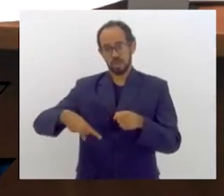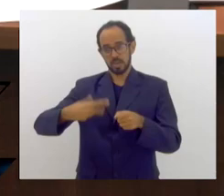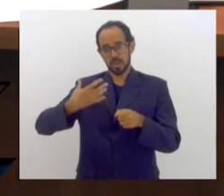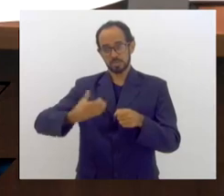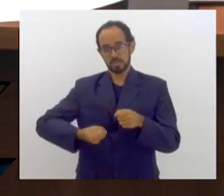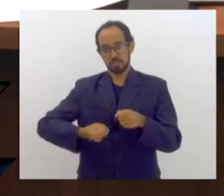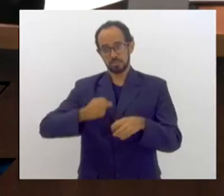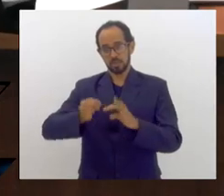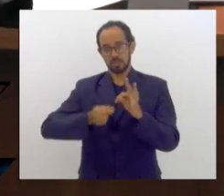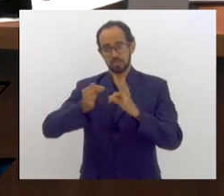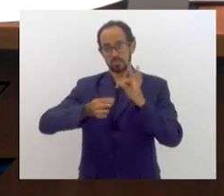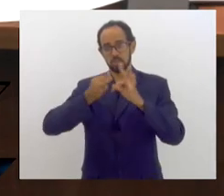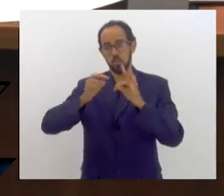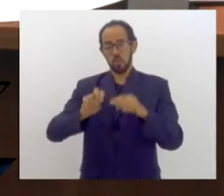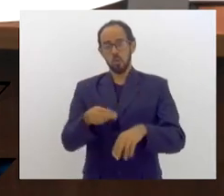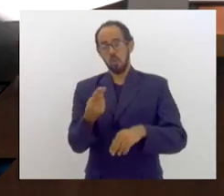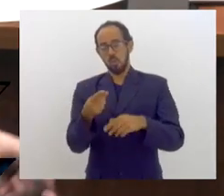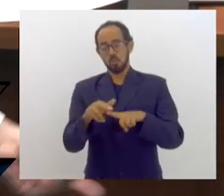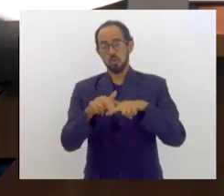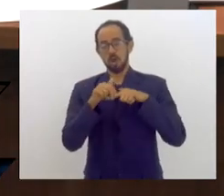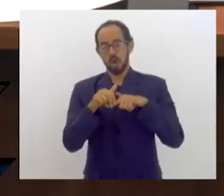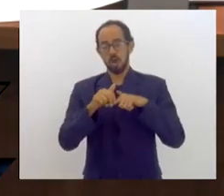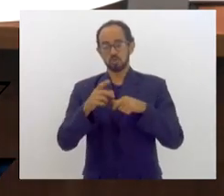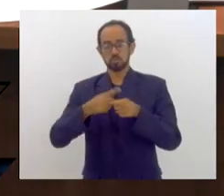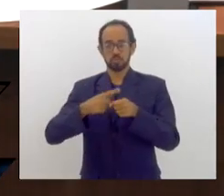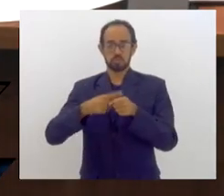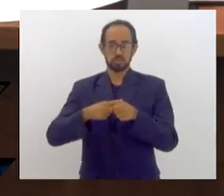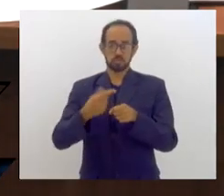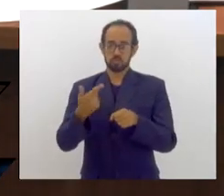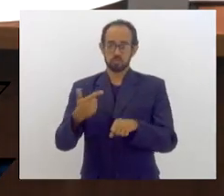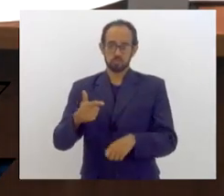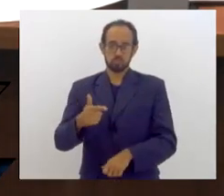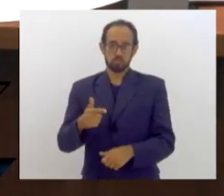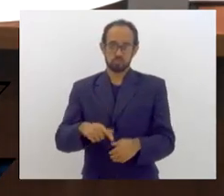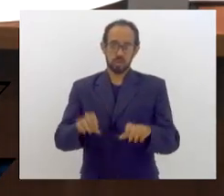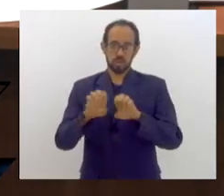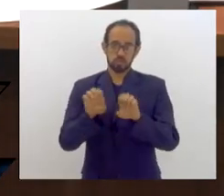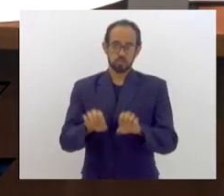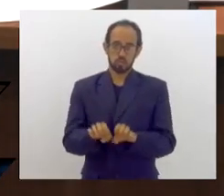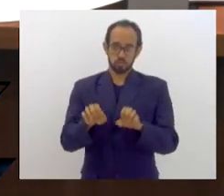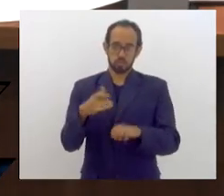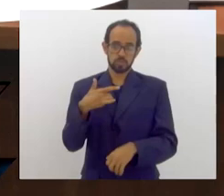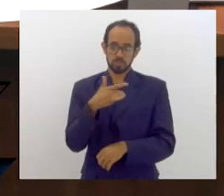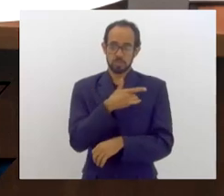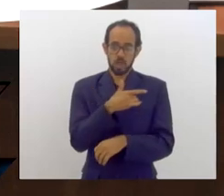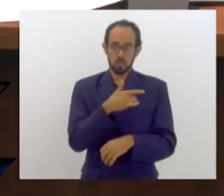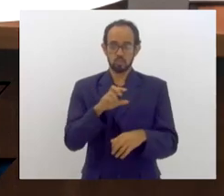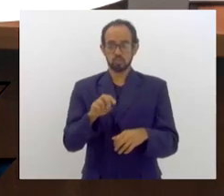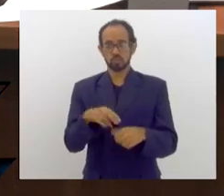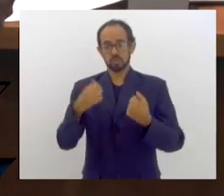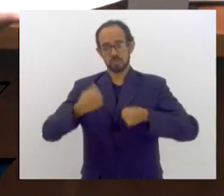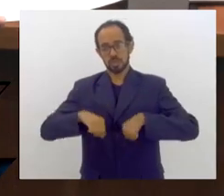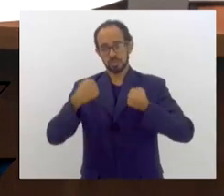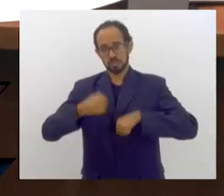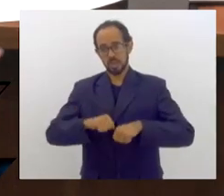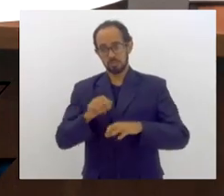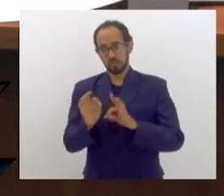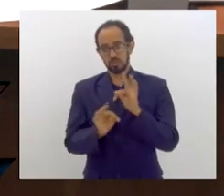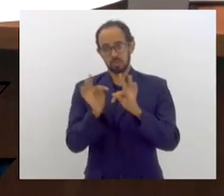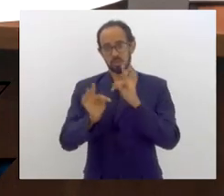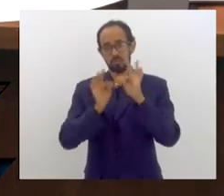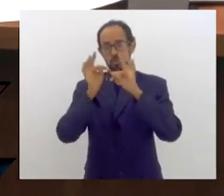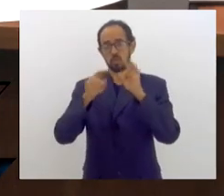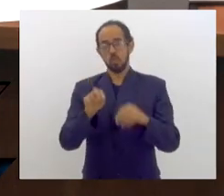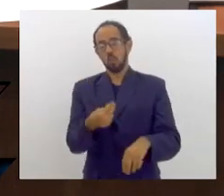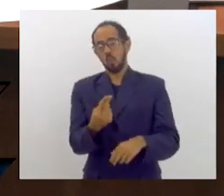que seja por questões do município de origem não ter estrutura de saúde necessária para dar o tratamento adequado,